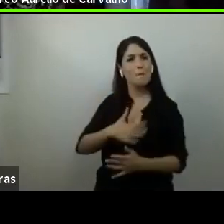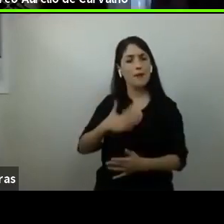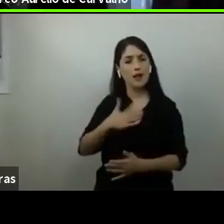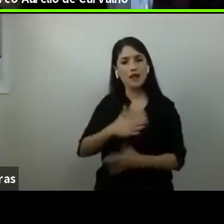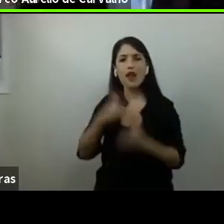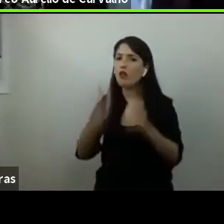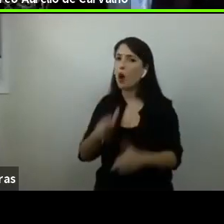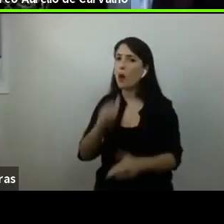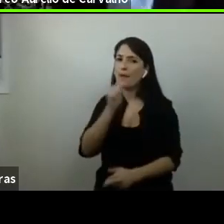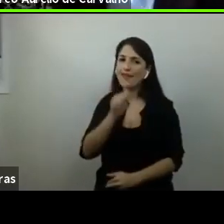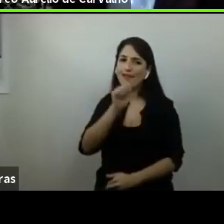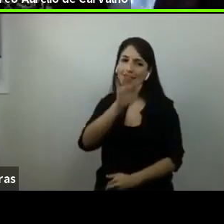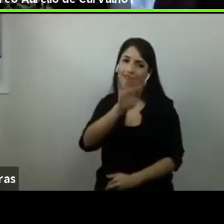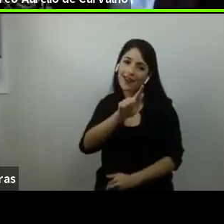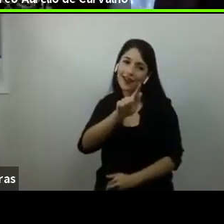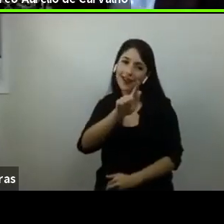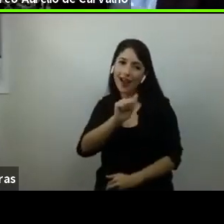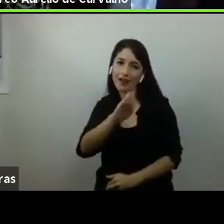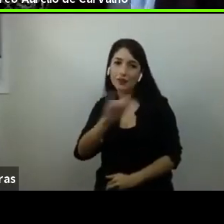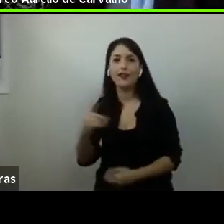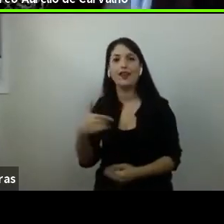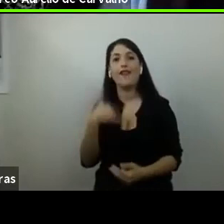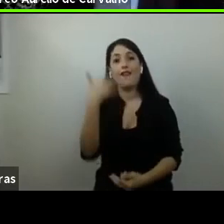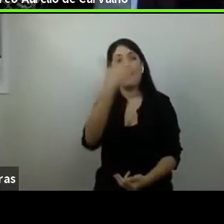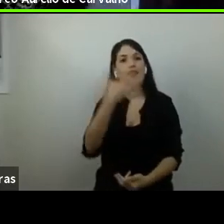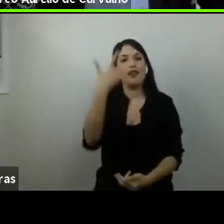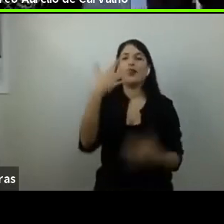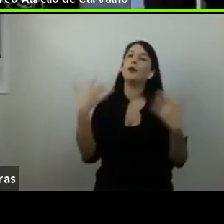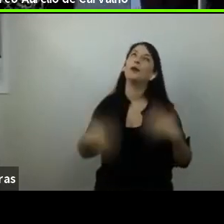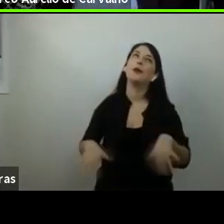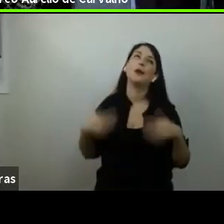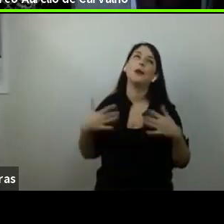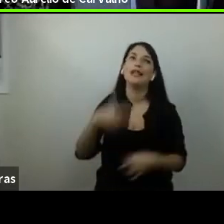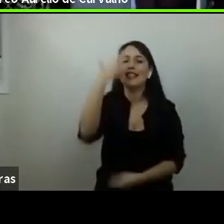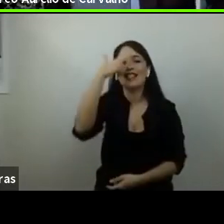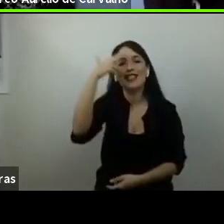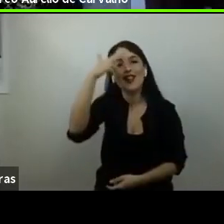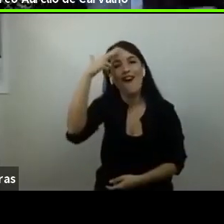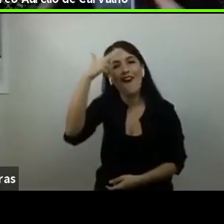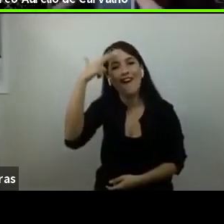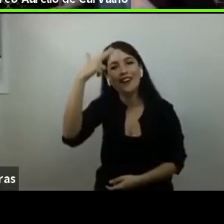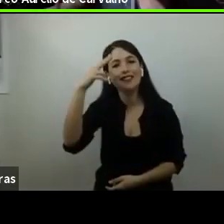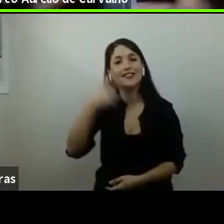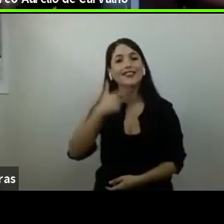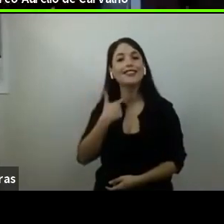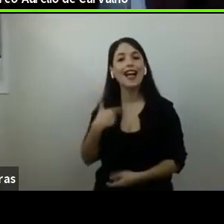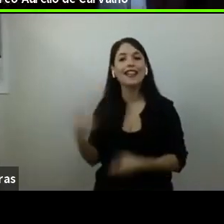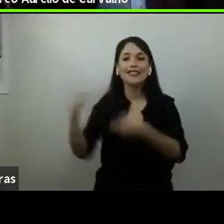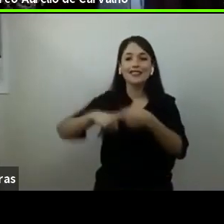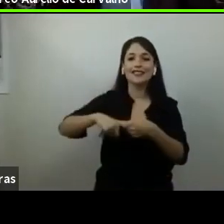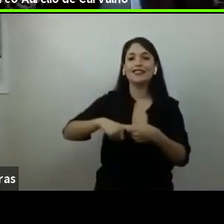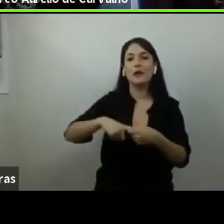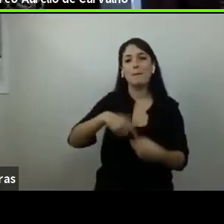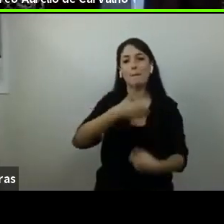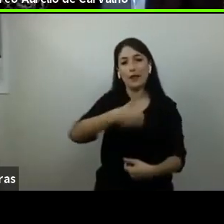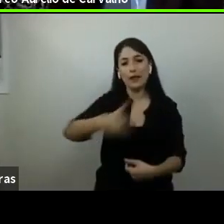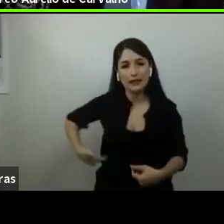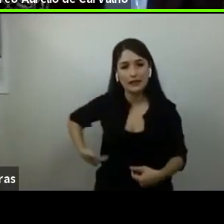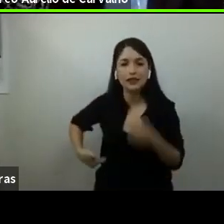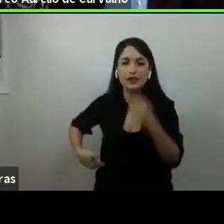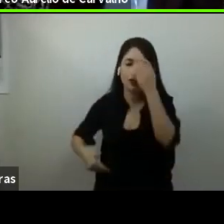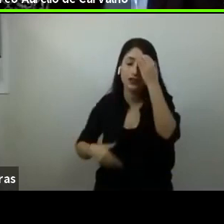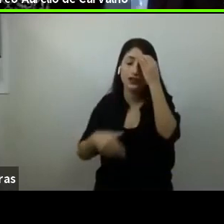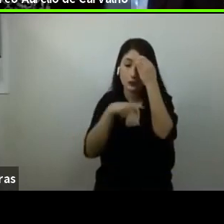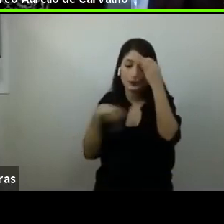falou. Fernando Haddad, não preciso dizer, né? É o presidente dos nossos sonhos, o ministro da Educação, que realmente promoveu uma revolução no país,